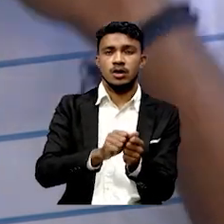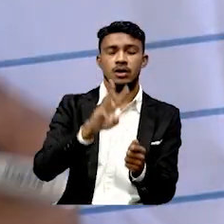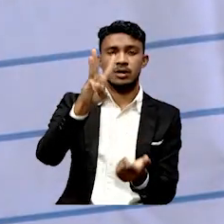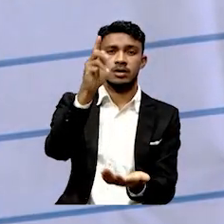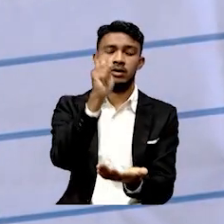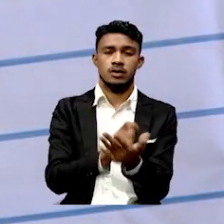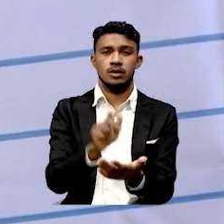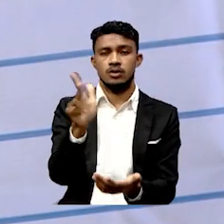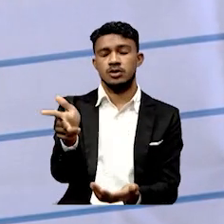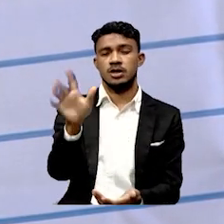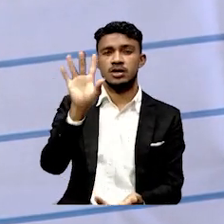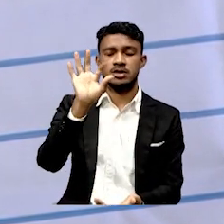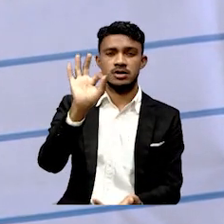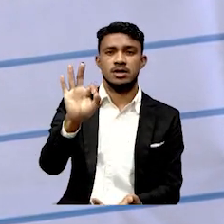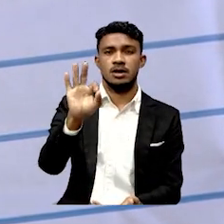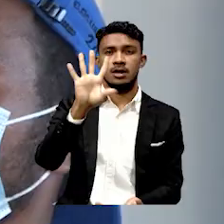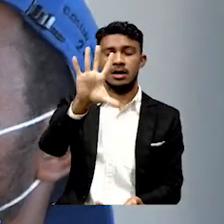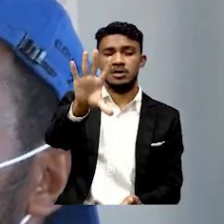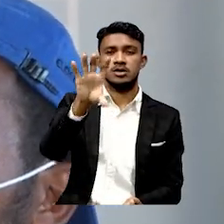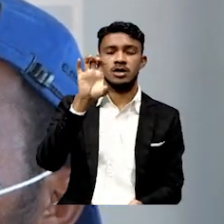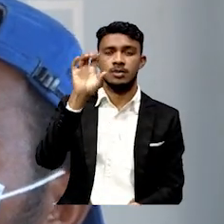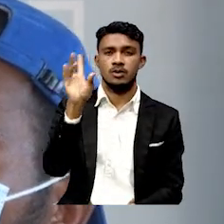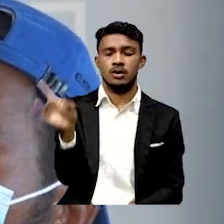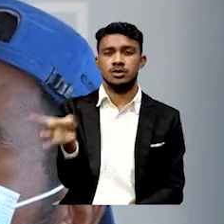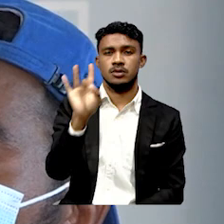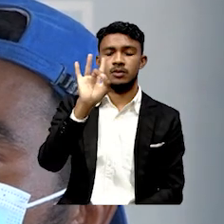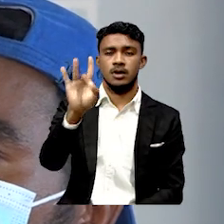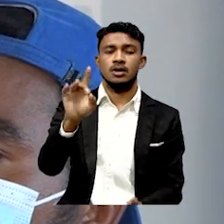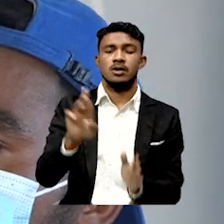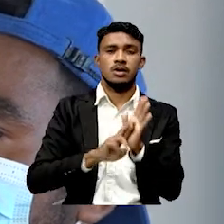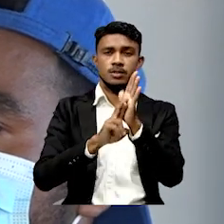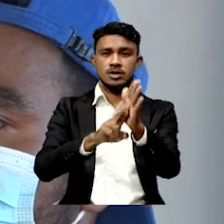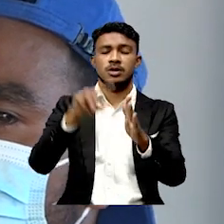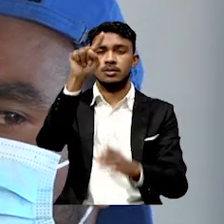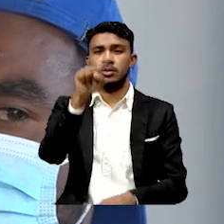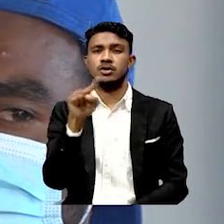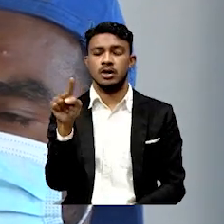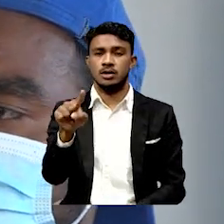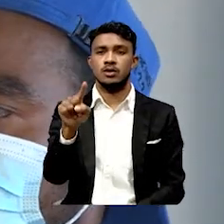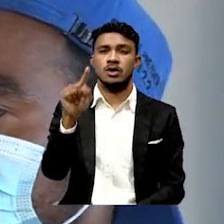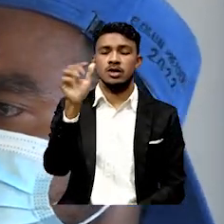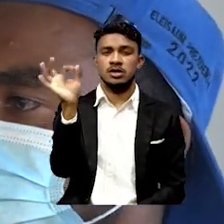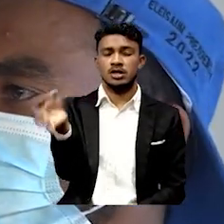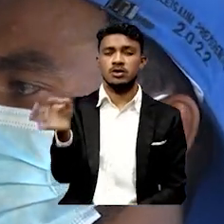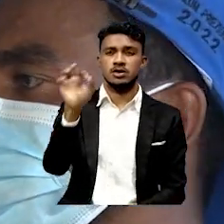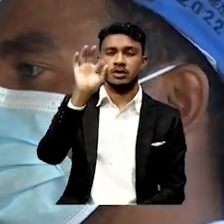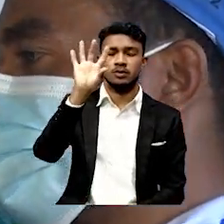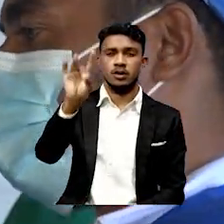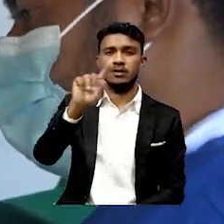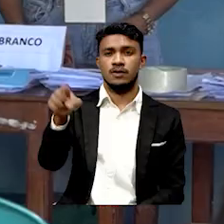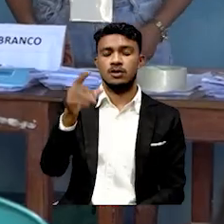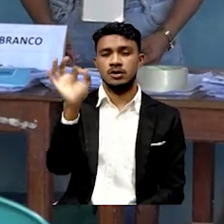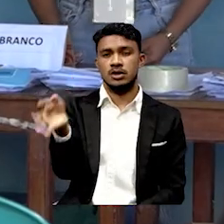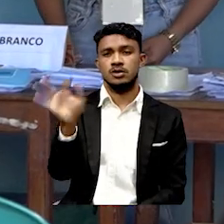resin sia, atus lima walu nulu resin walu, representa porcento sia nulu resin walu, virgula sia nulu resin